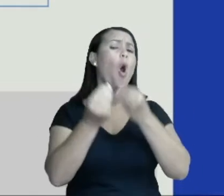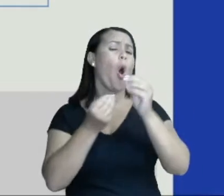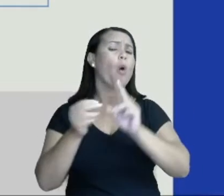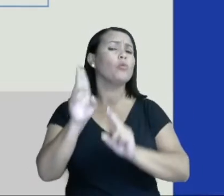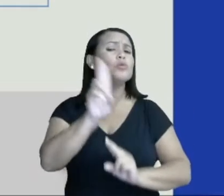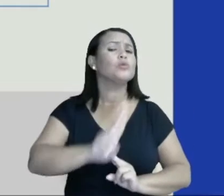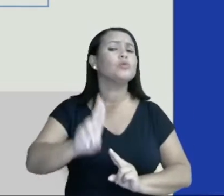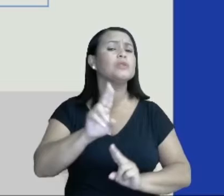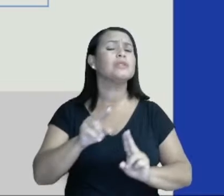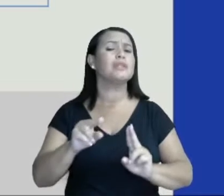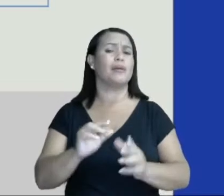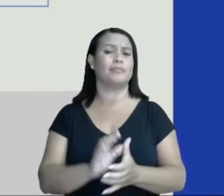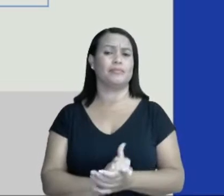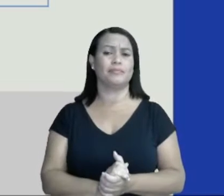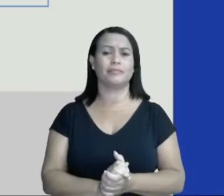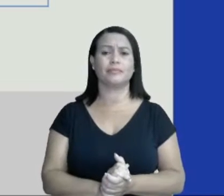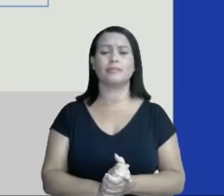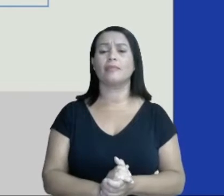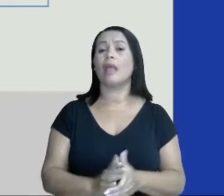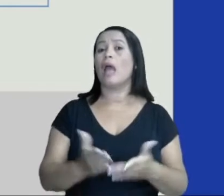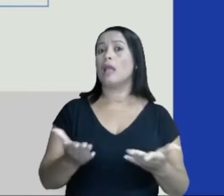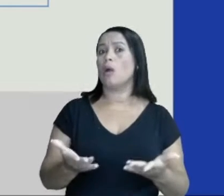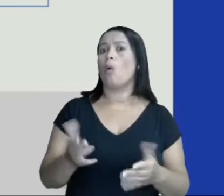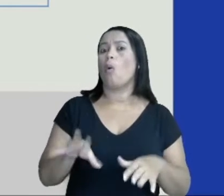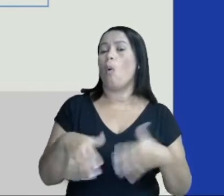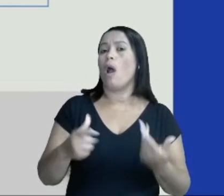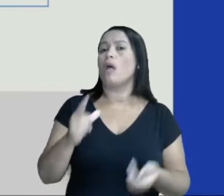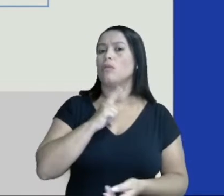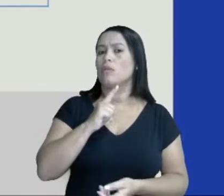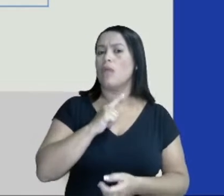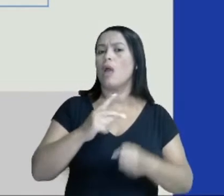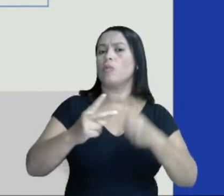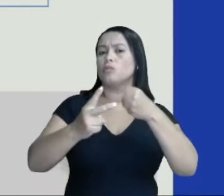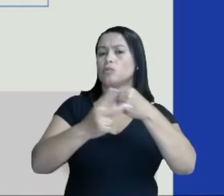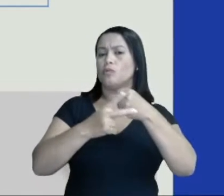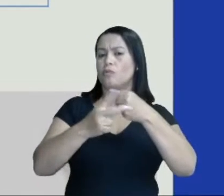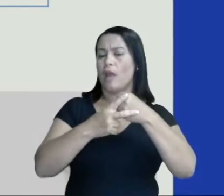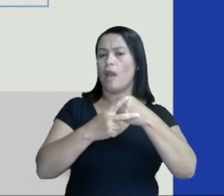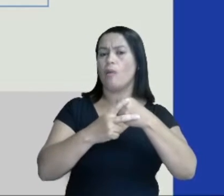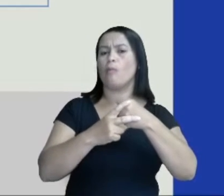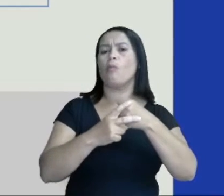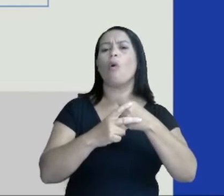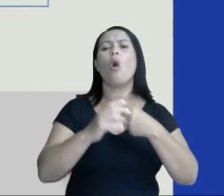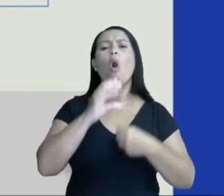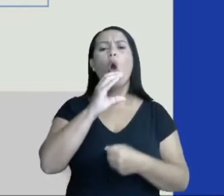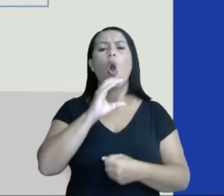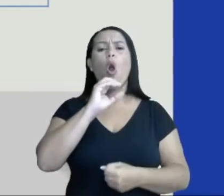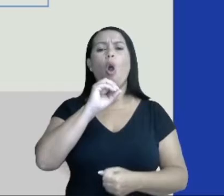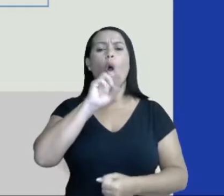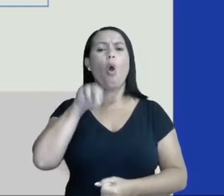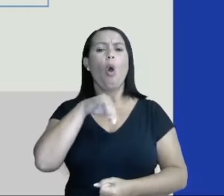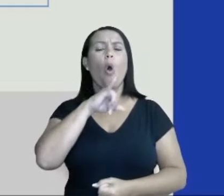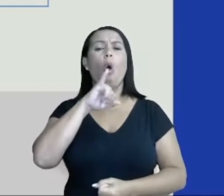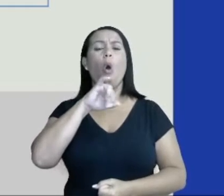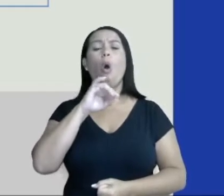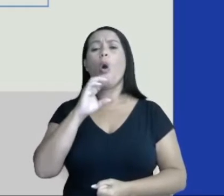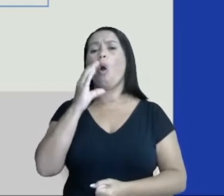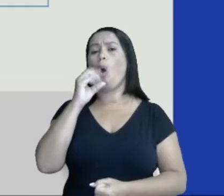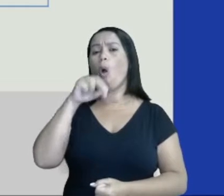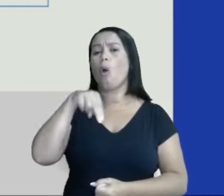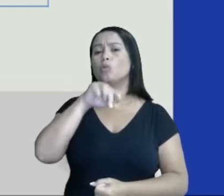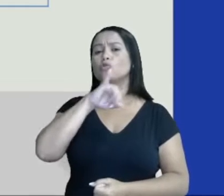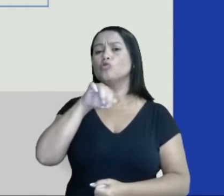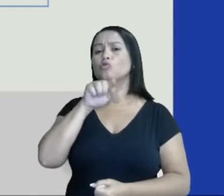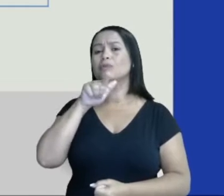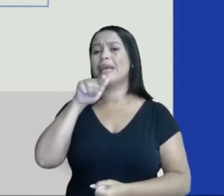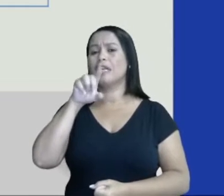pronomes átonos em língua espanhola? Quando a gente tem o verbo conjugado, a gente coloca eles